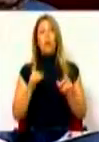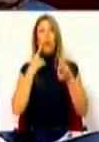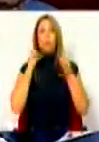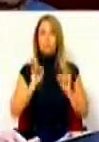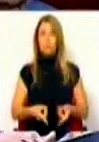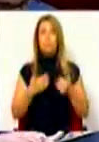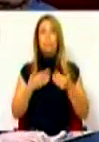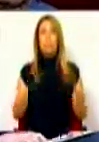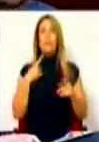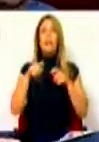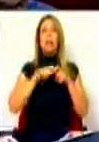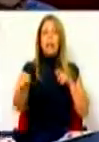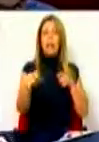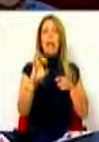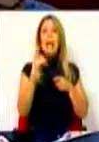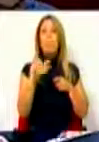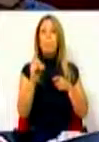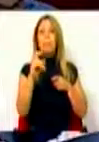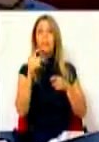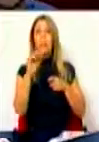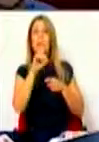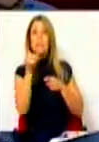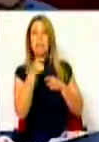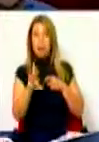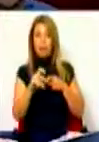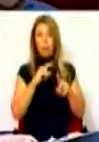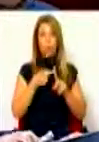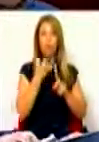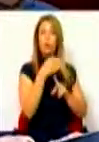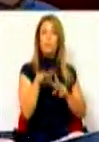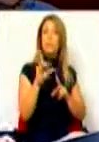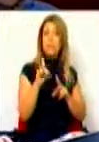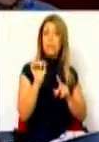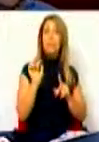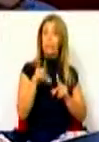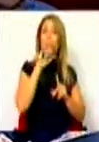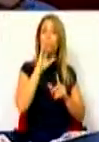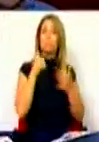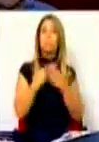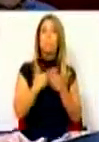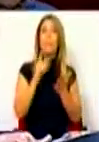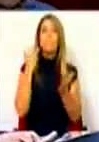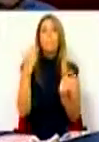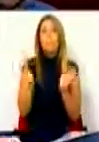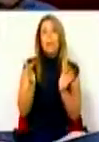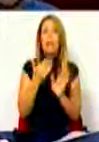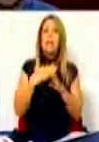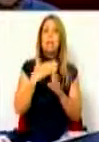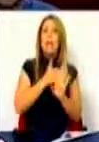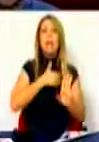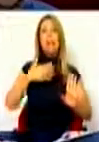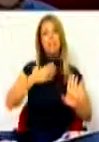Capitalizar logo em 2016. As linhas Capitalizar fizeram chegar às pequenas e médias empresas portuguesas cerca de